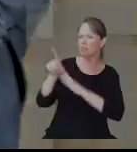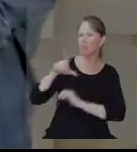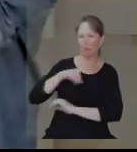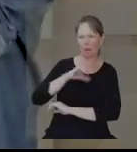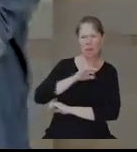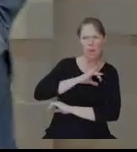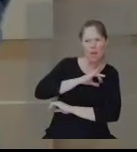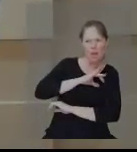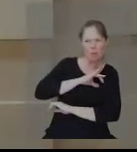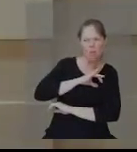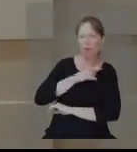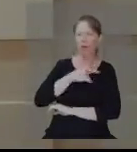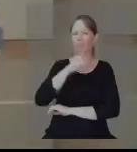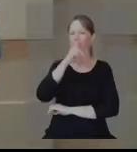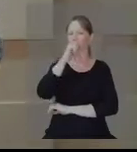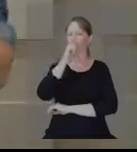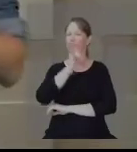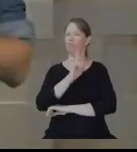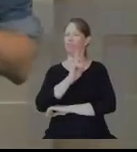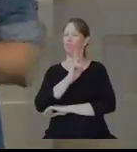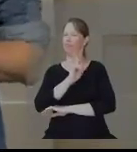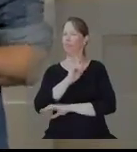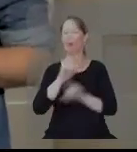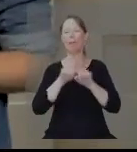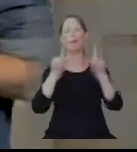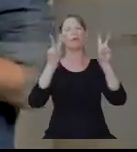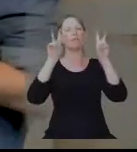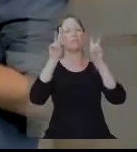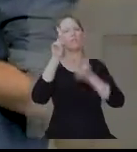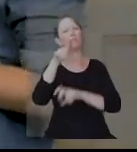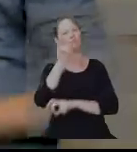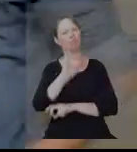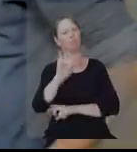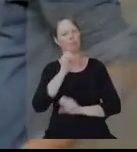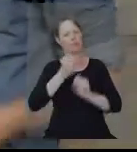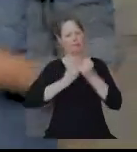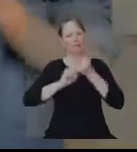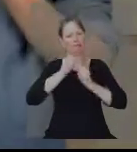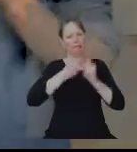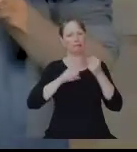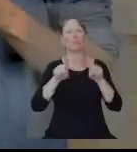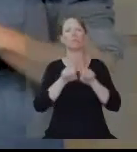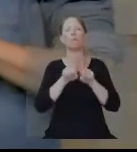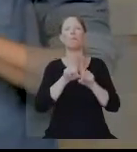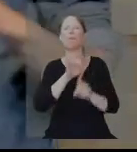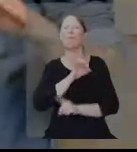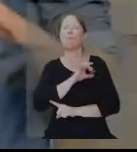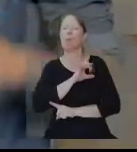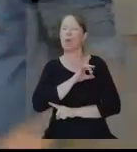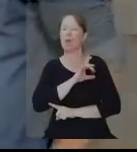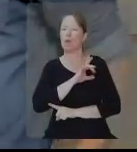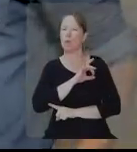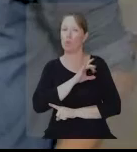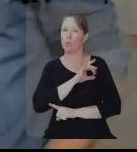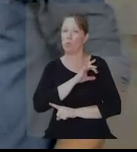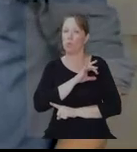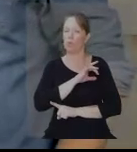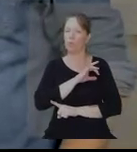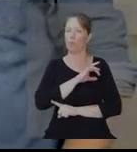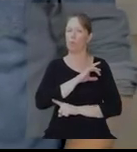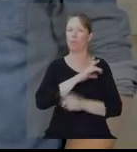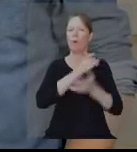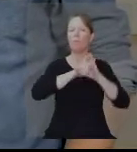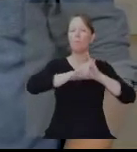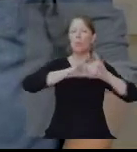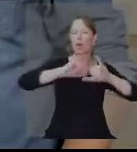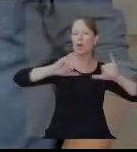ar aqui, tô brincando. Mas esse é um tema muito importante, medos e ansiedades, e eu sei que foi muito repercutido na Rádio CPT. O